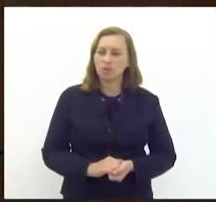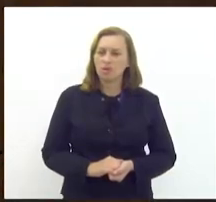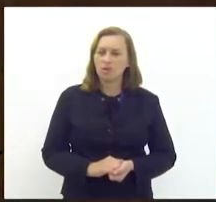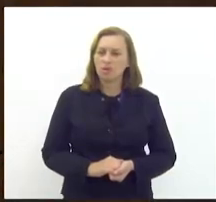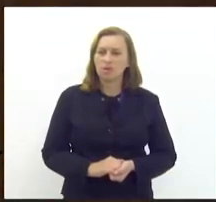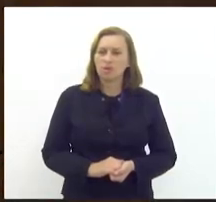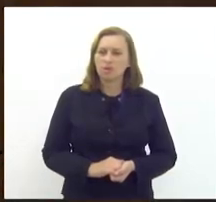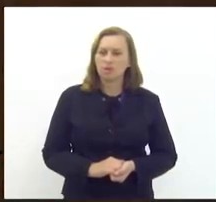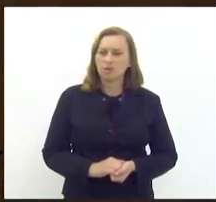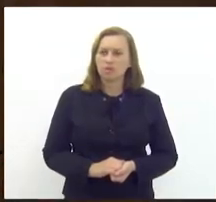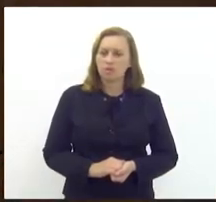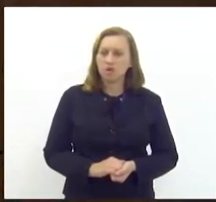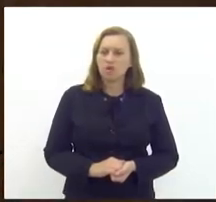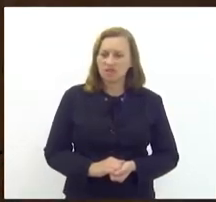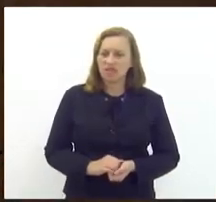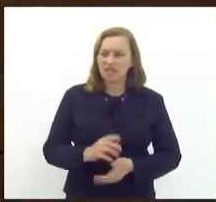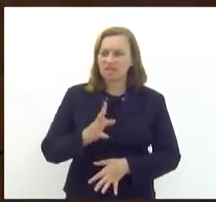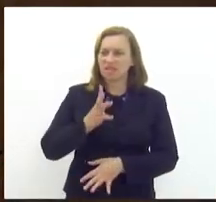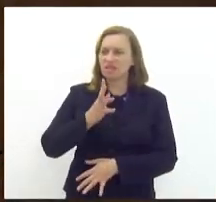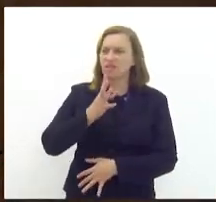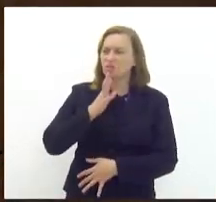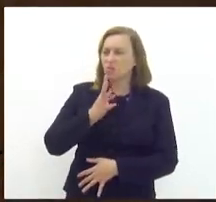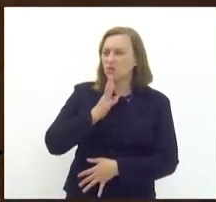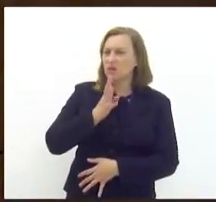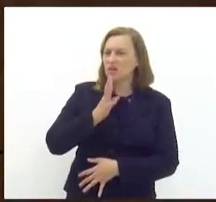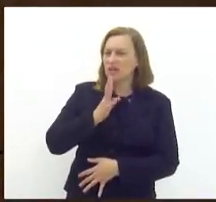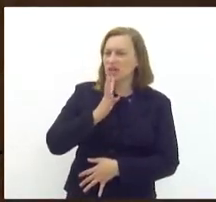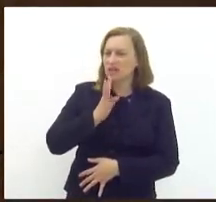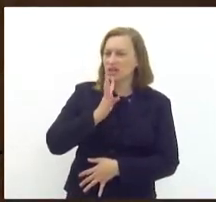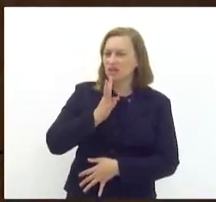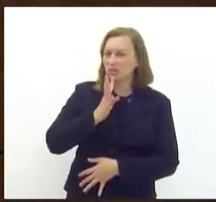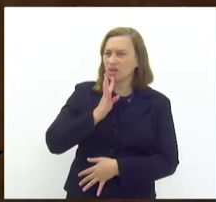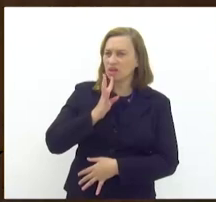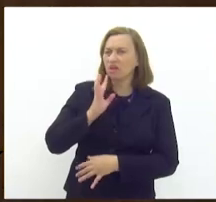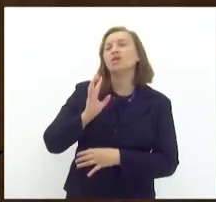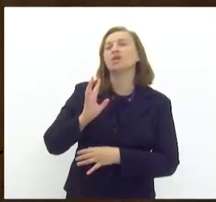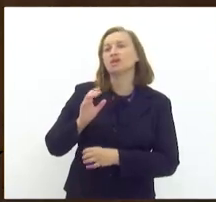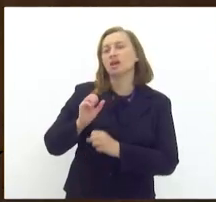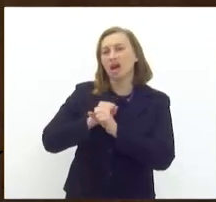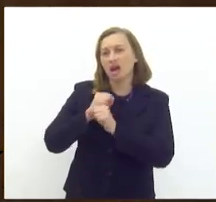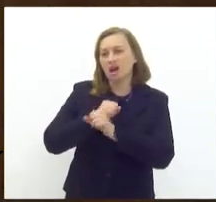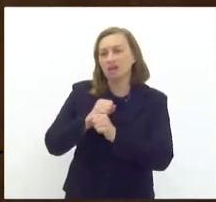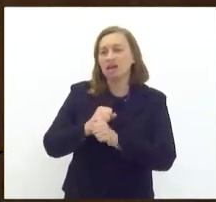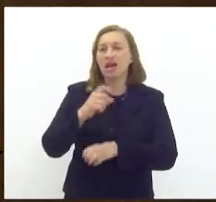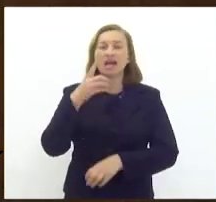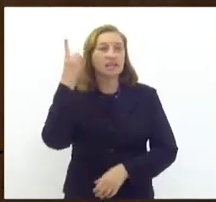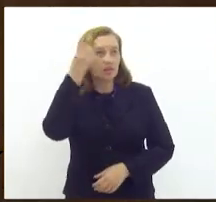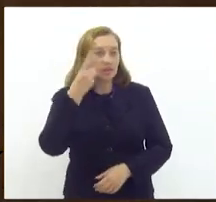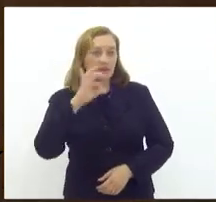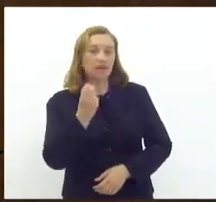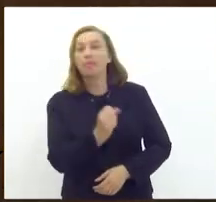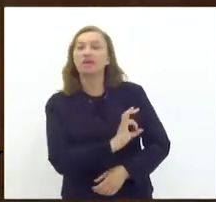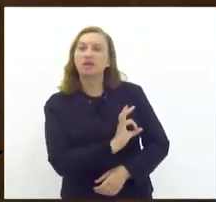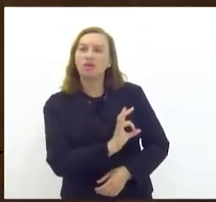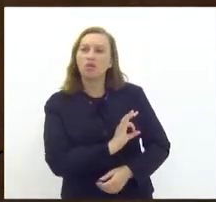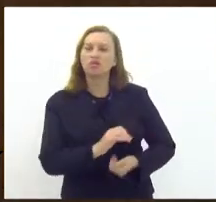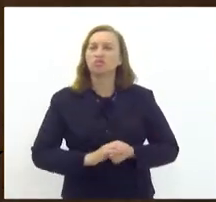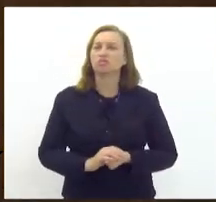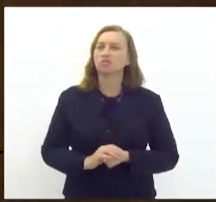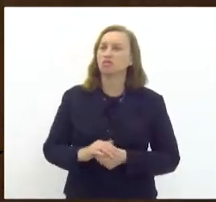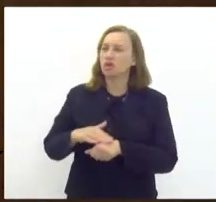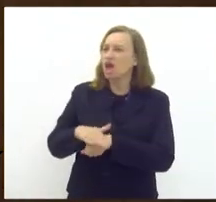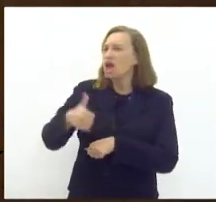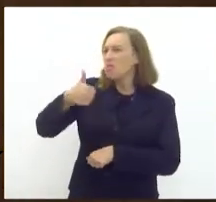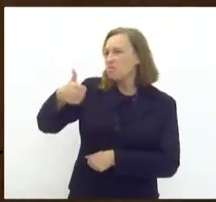Gil há muito muito tempo deputada Marta Rocha eu não sei se você ia comentar contigo em